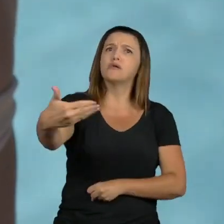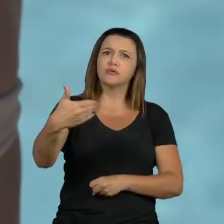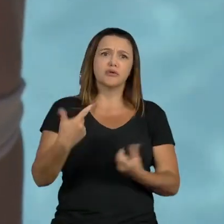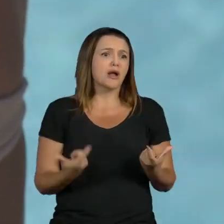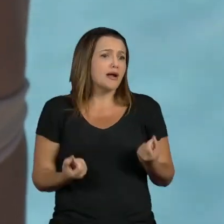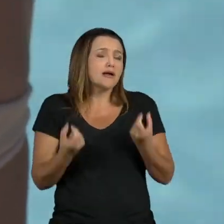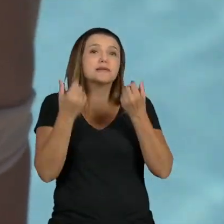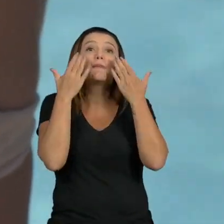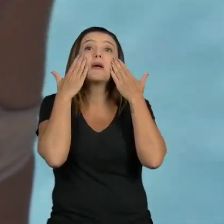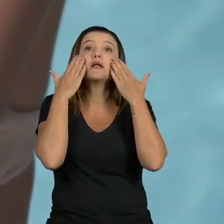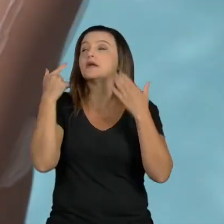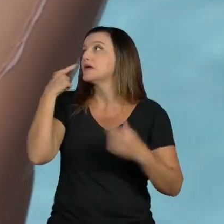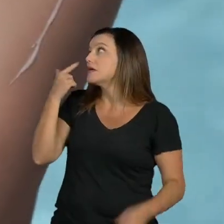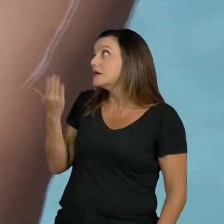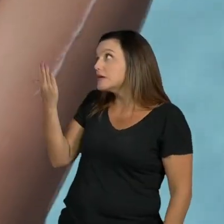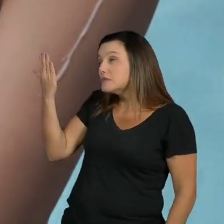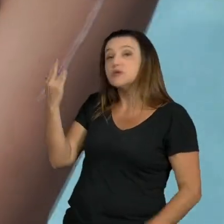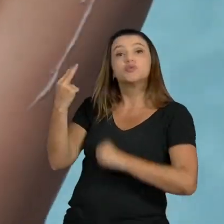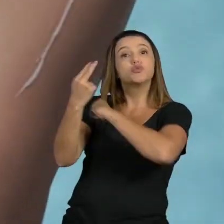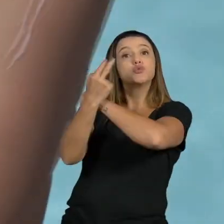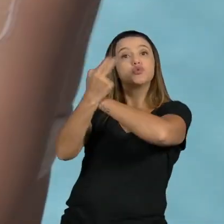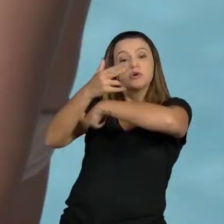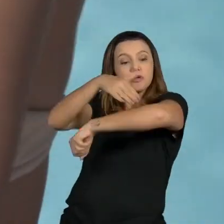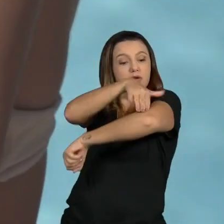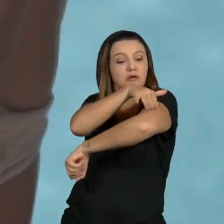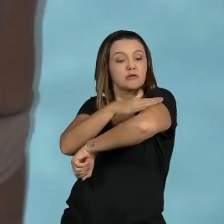é que protetores convencionais, eles usam